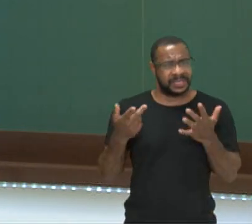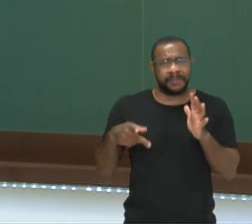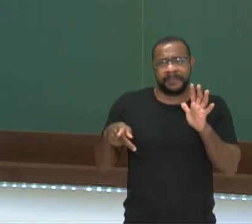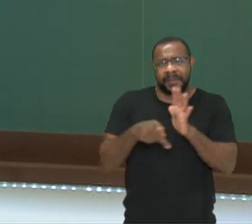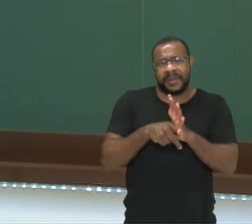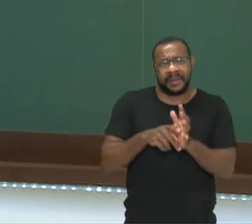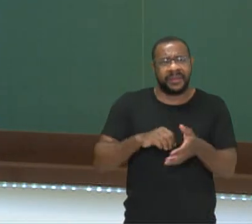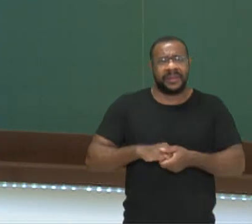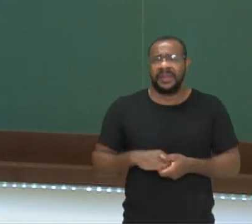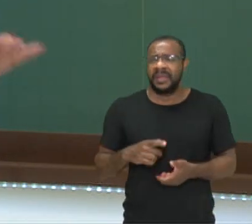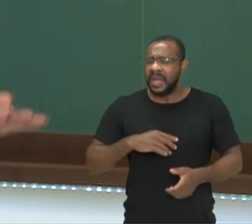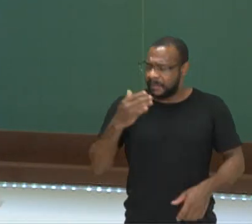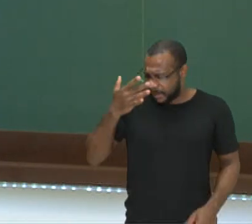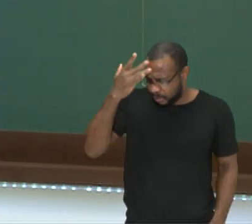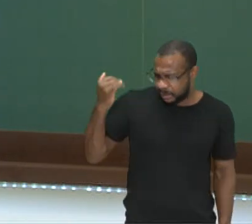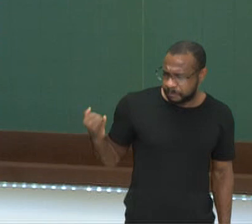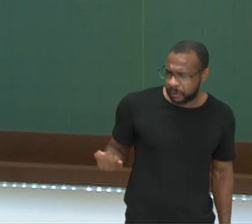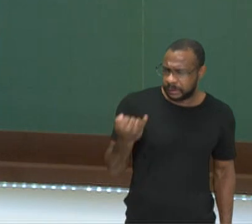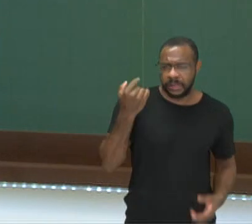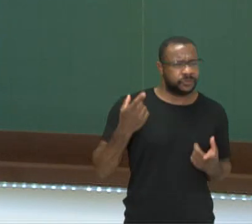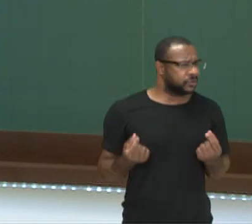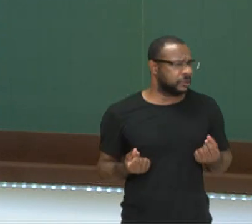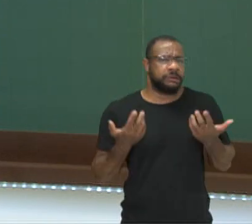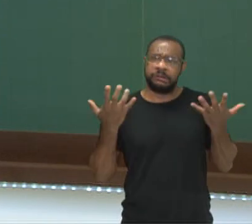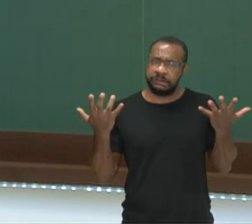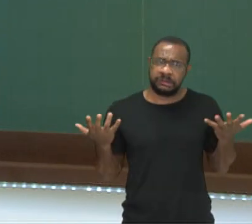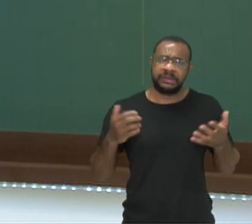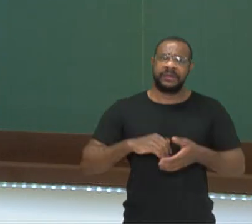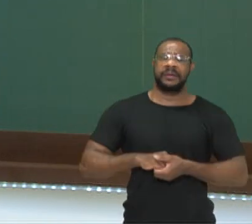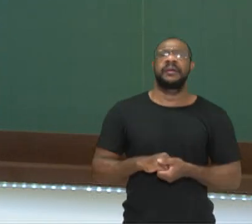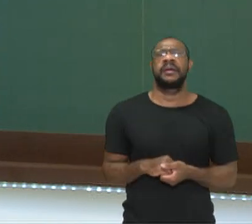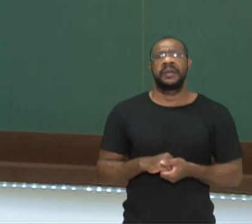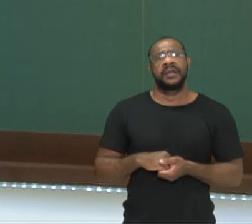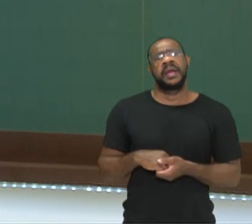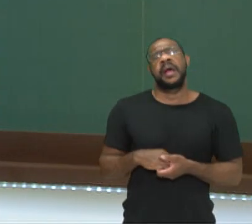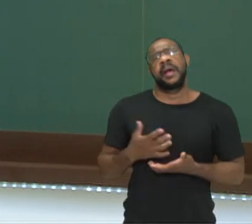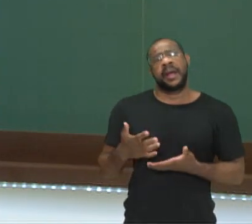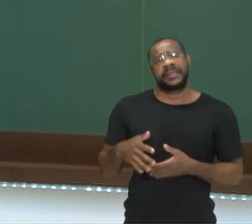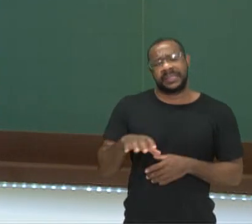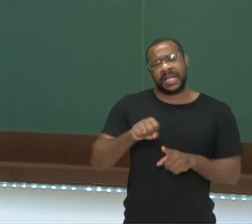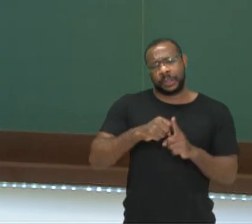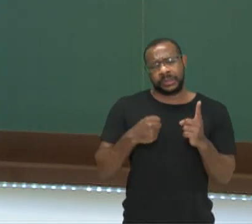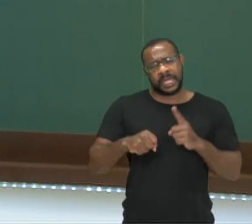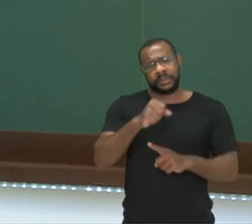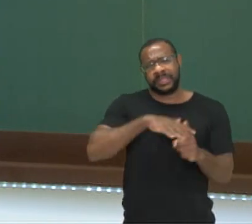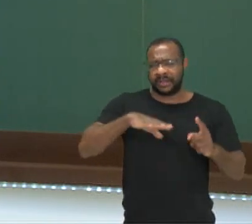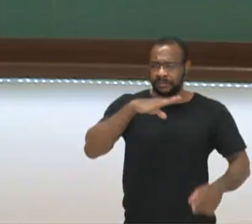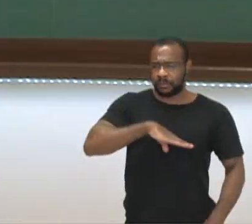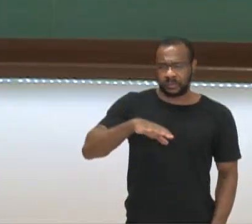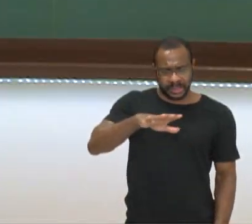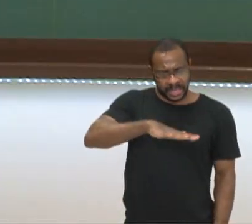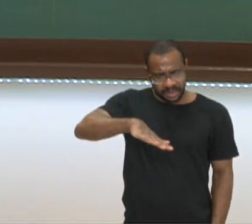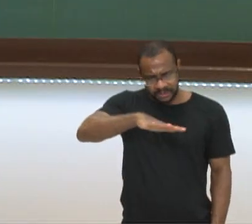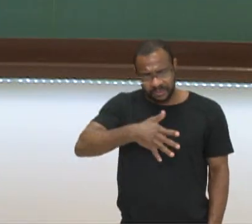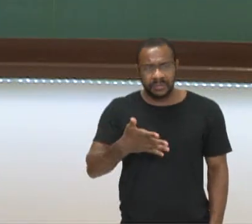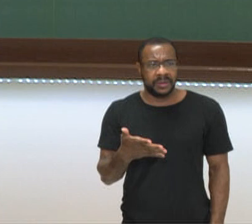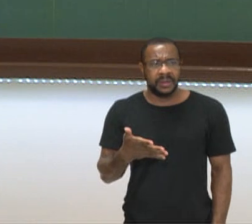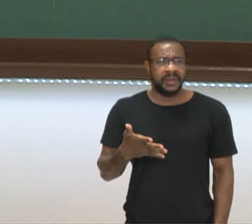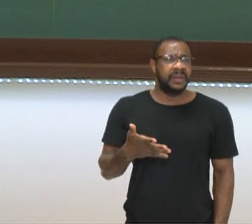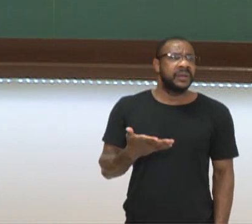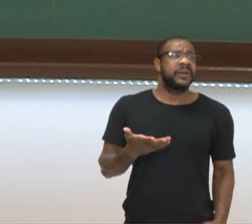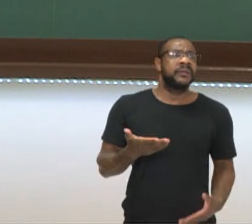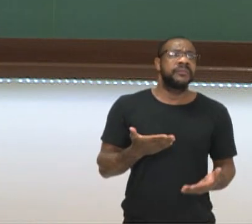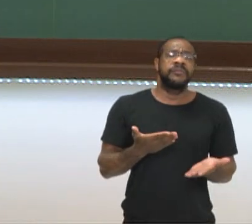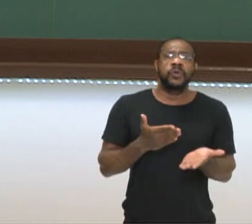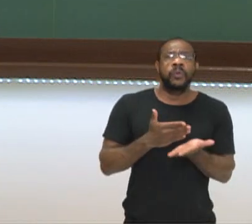pertenciam às cadeiras mais importantes, né, da sociedade portuguesa, vão